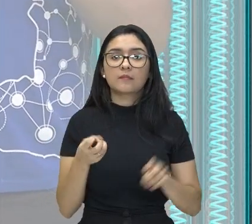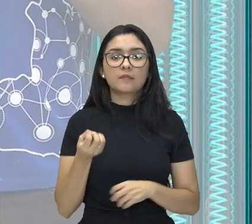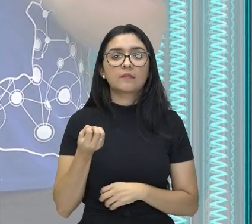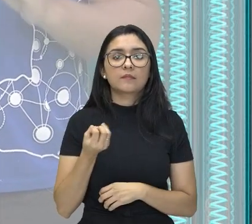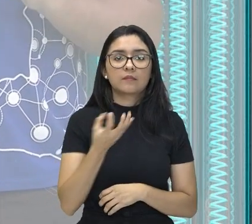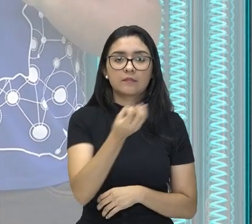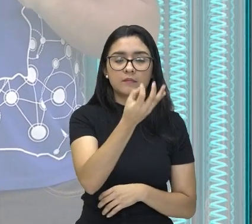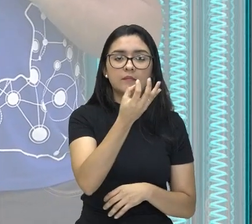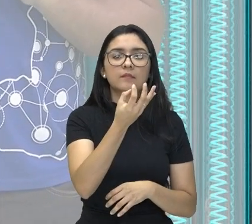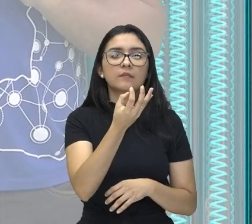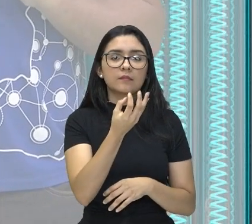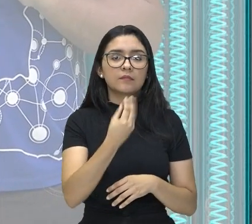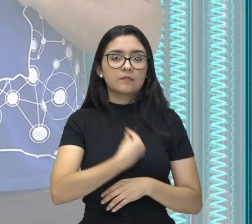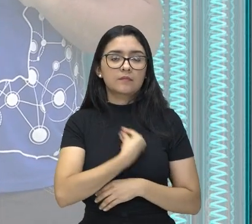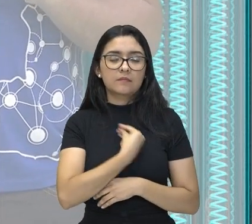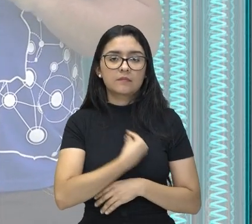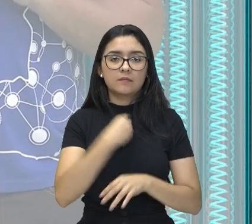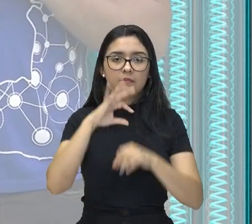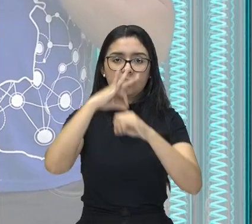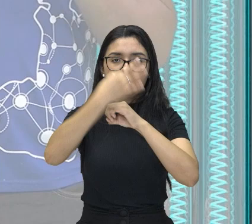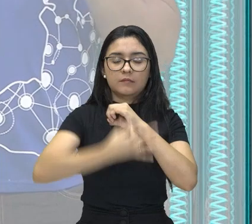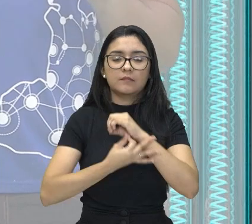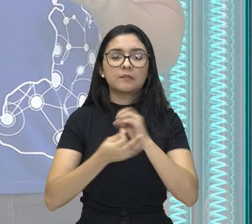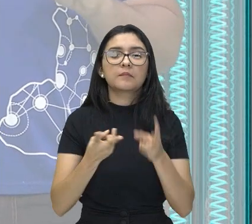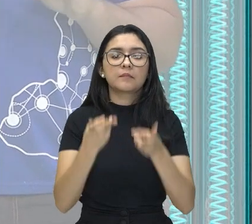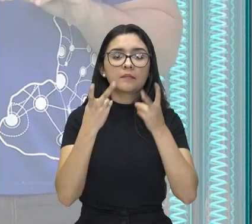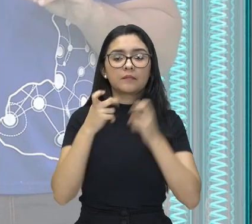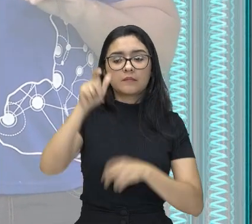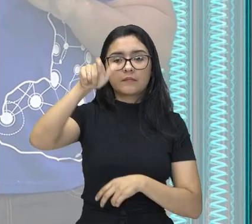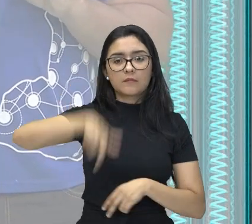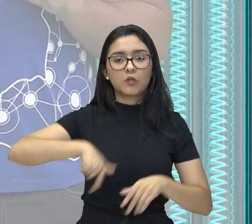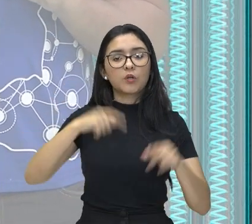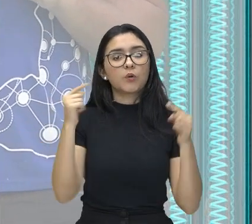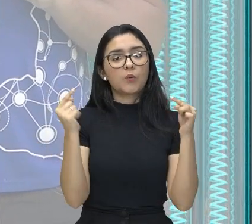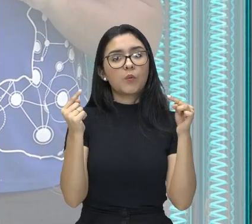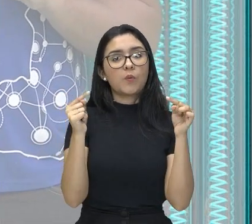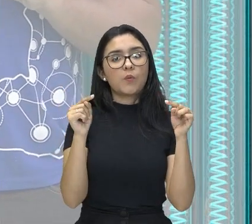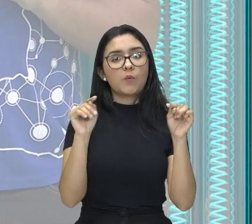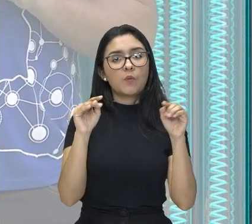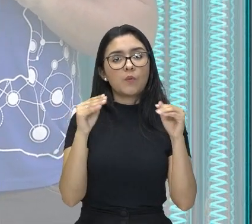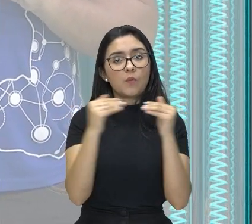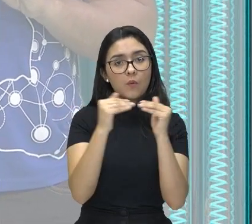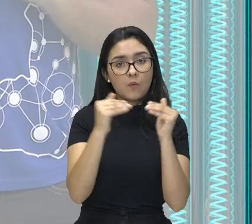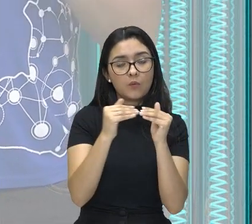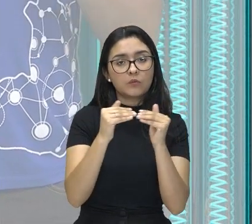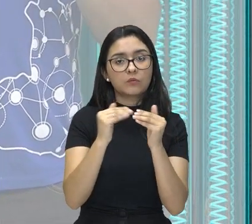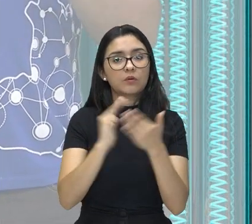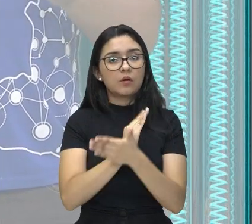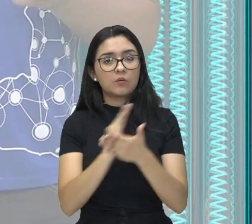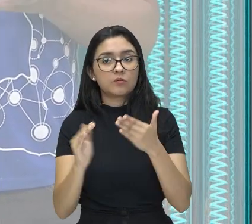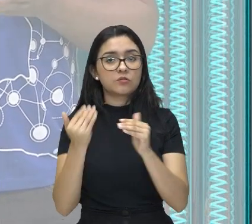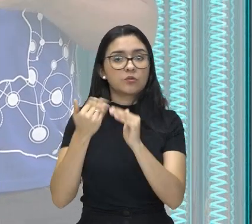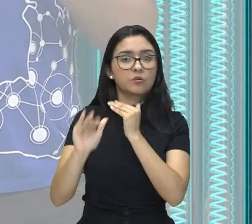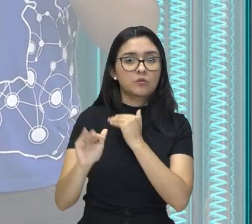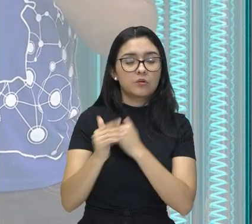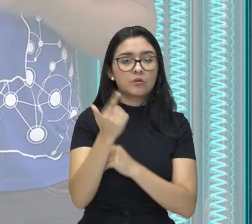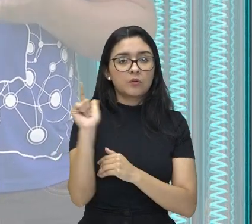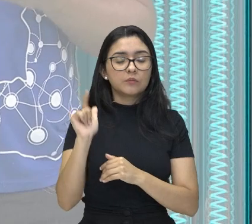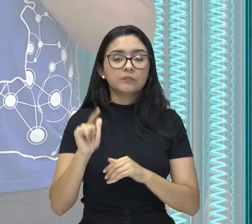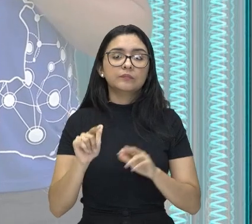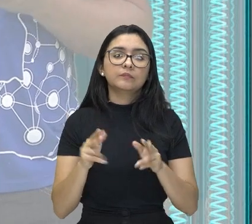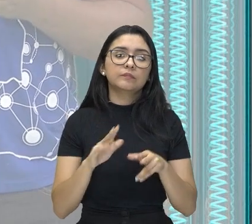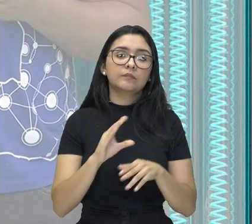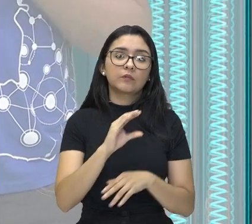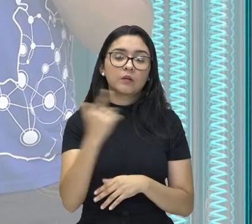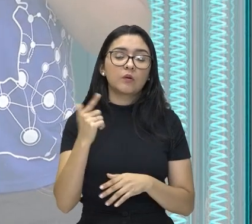certo? Percebam que o nosso personagem, ele concordou em determinados pontos e discordou em outros. E aí, claro, fez